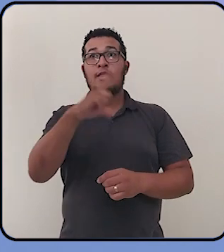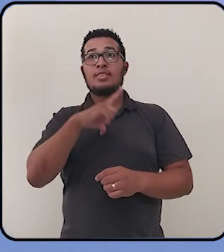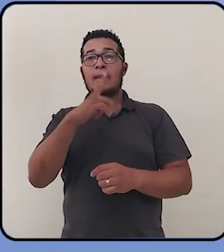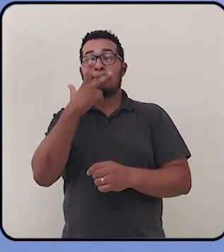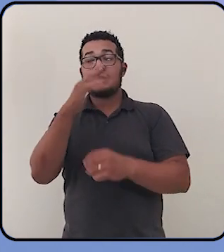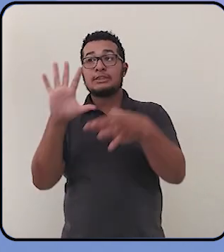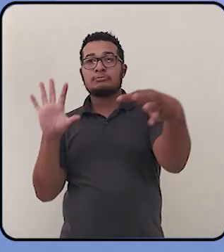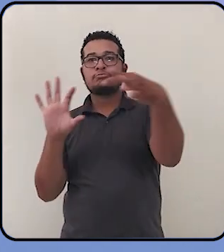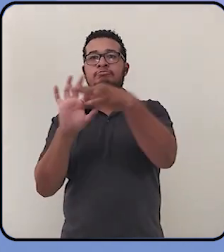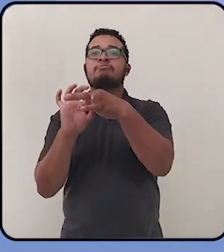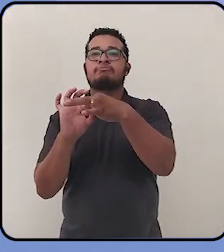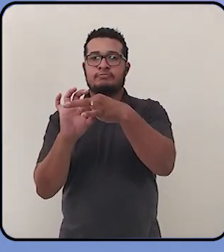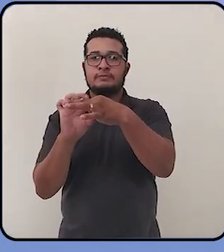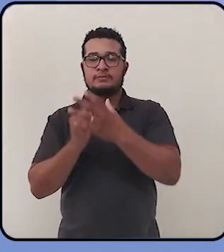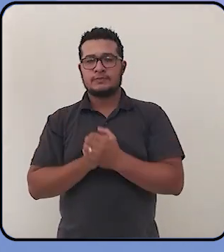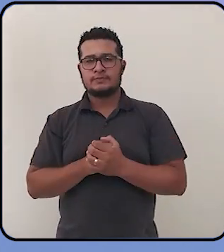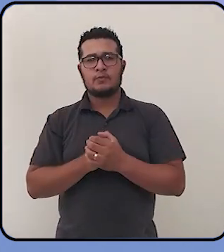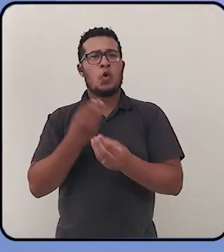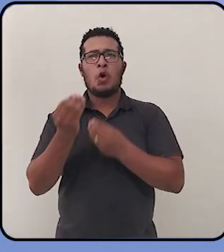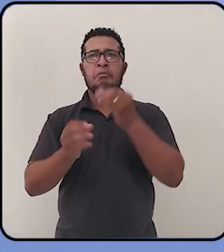dois cardeais.